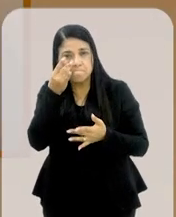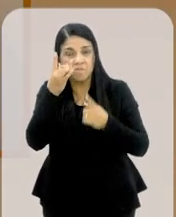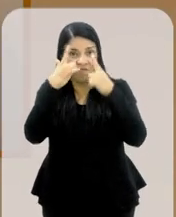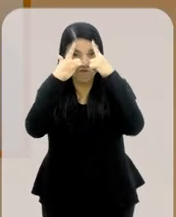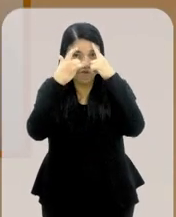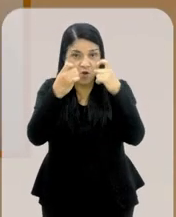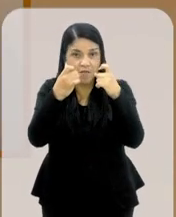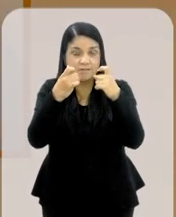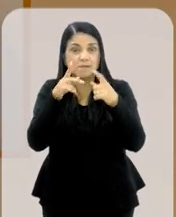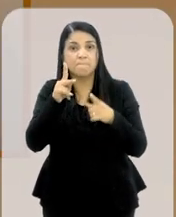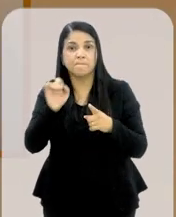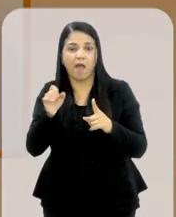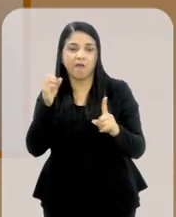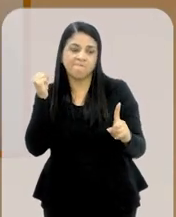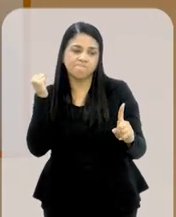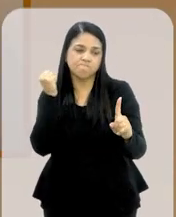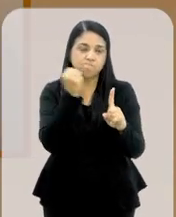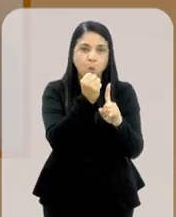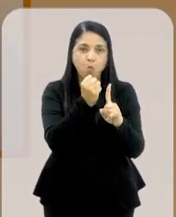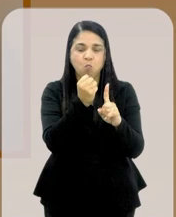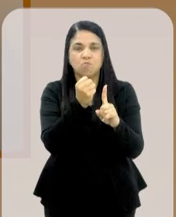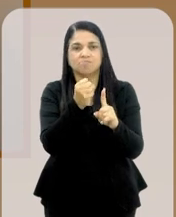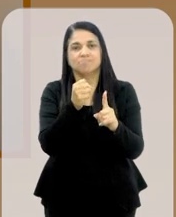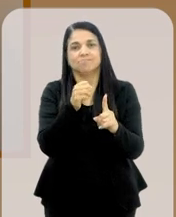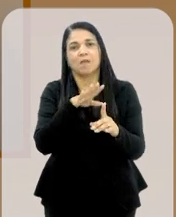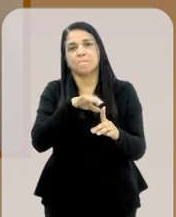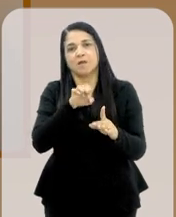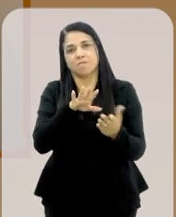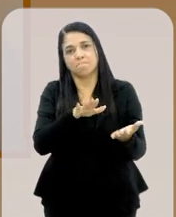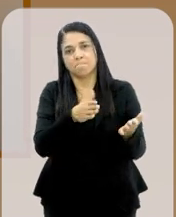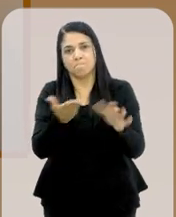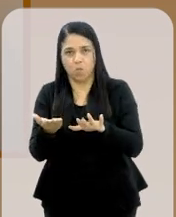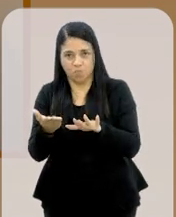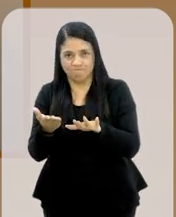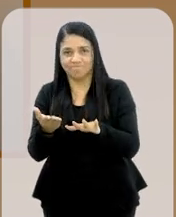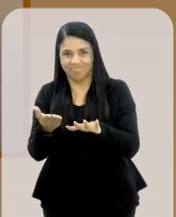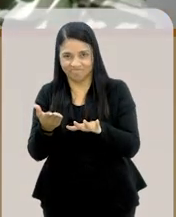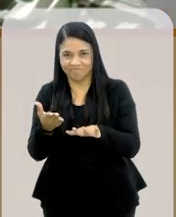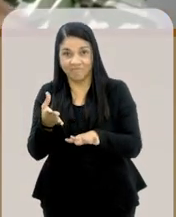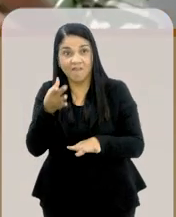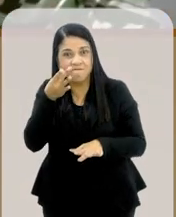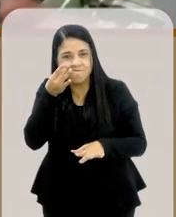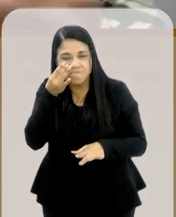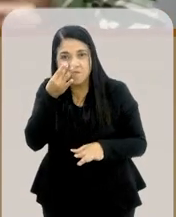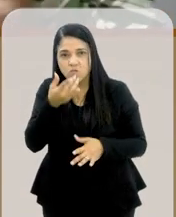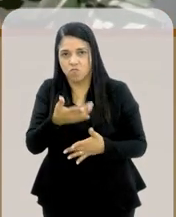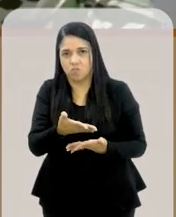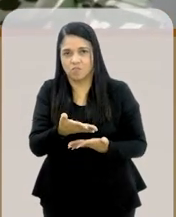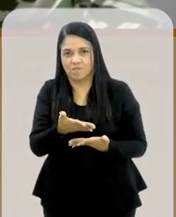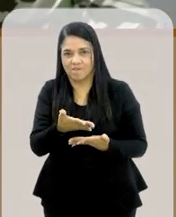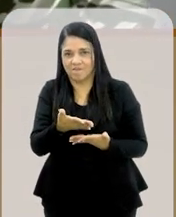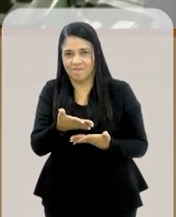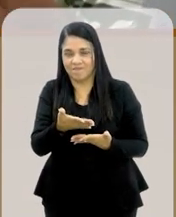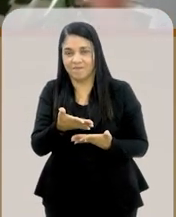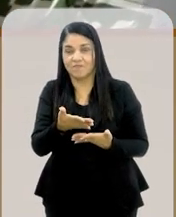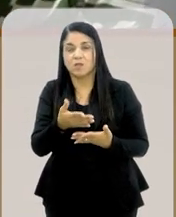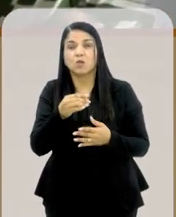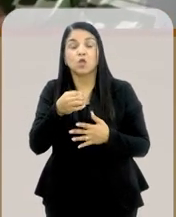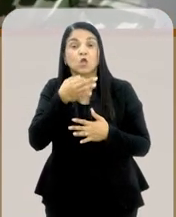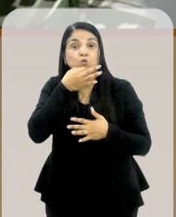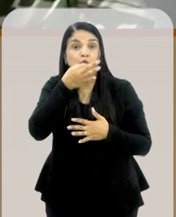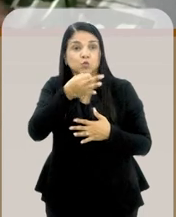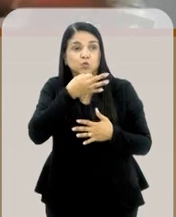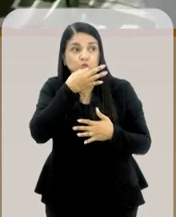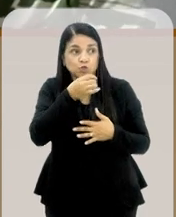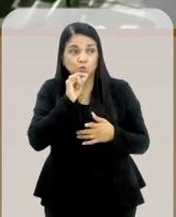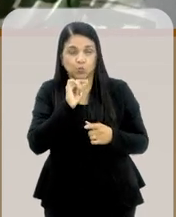presenciaram a violência e muitas vezes o assassinato das próprias mães, né? Exatamente. Então, o que é que eu